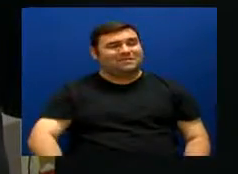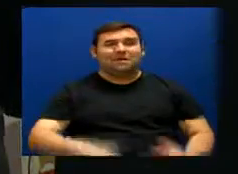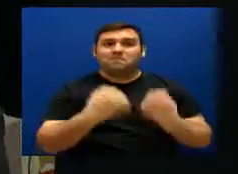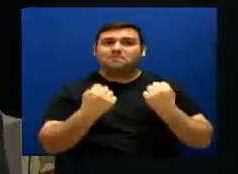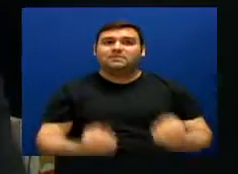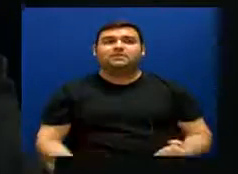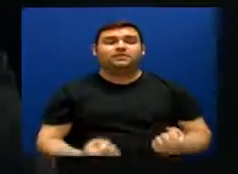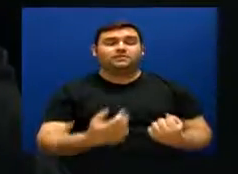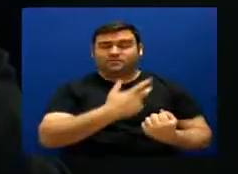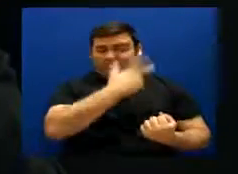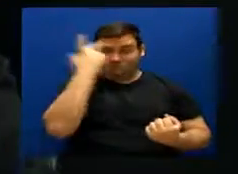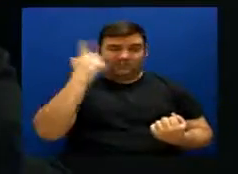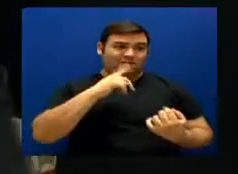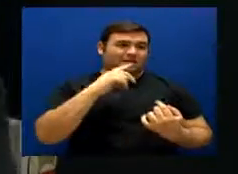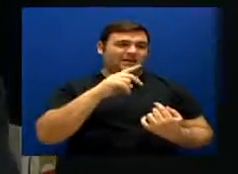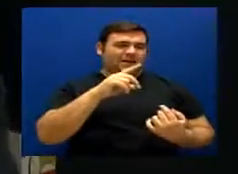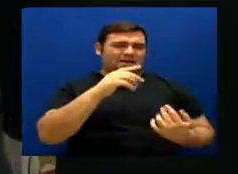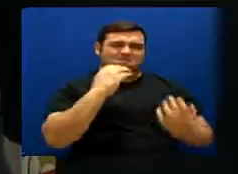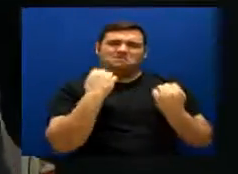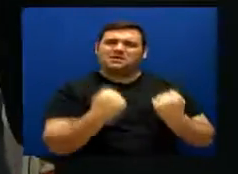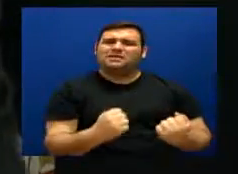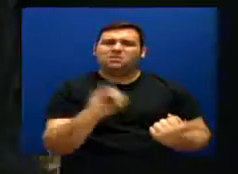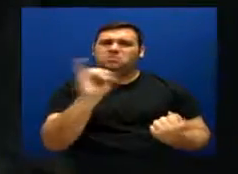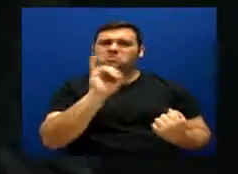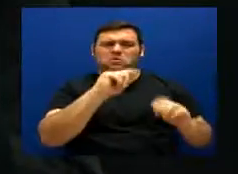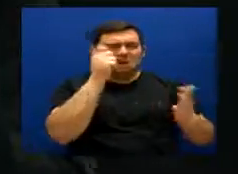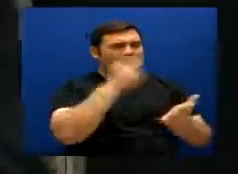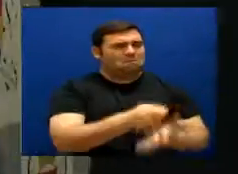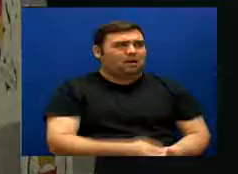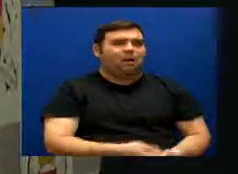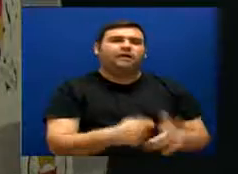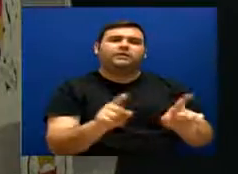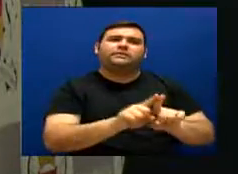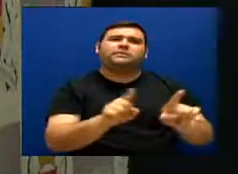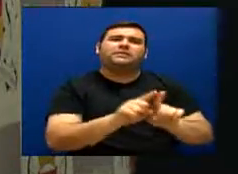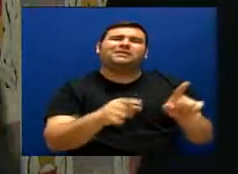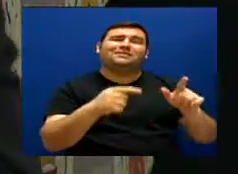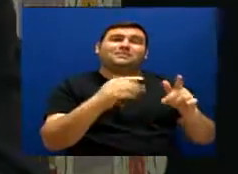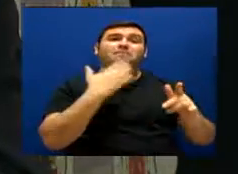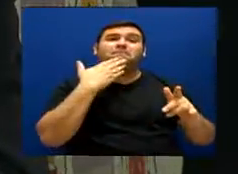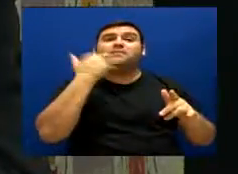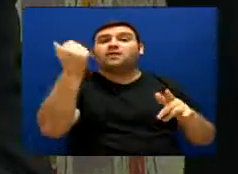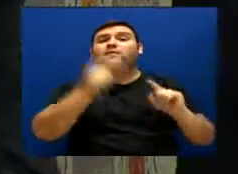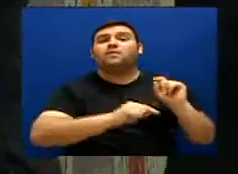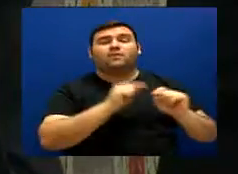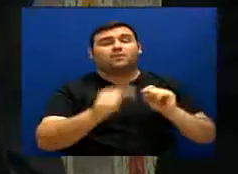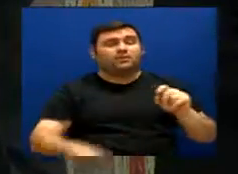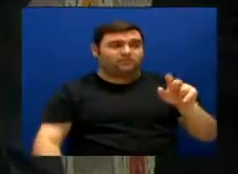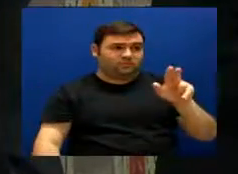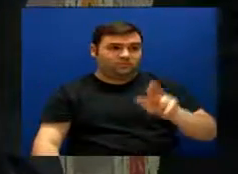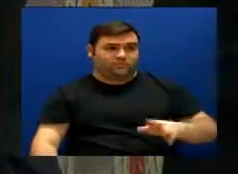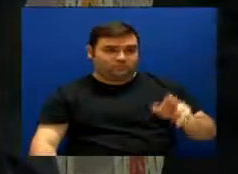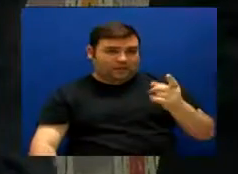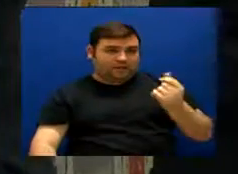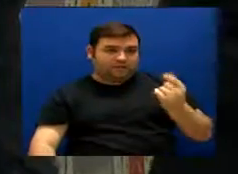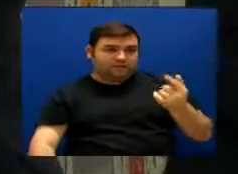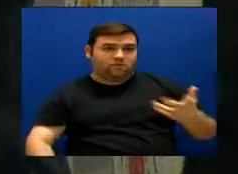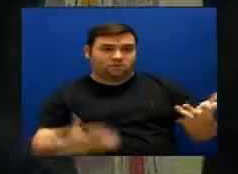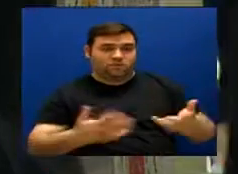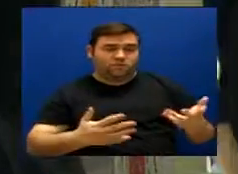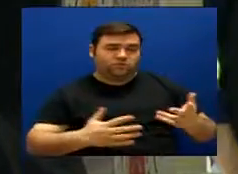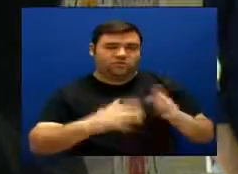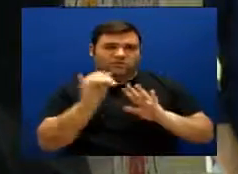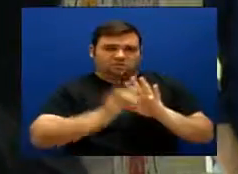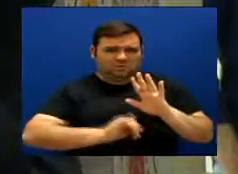isenção fiscal, o alívio em termos de tributo e a melhor utilização do dinheiro oriundo